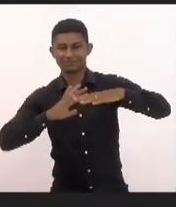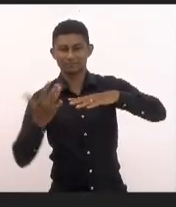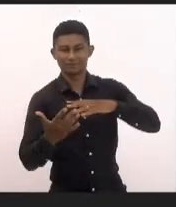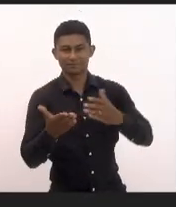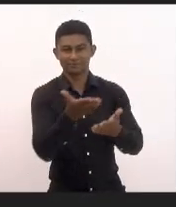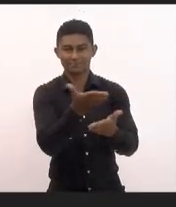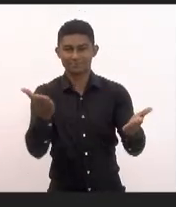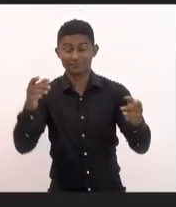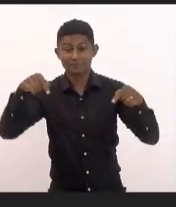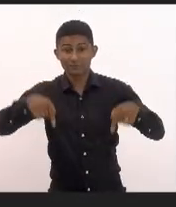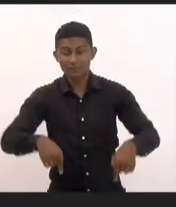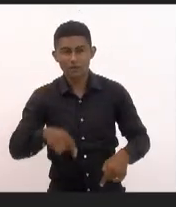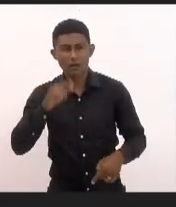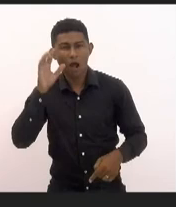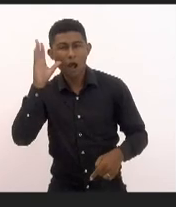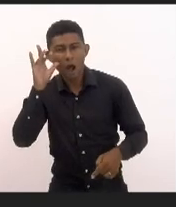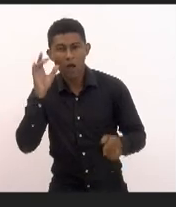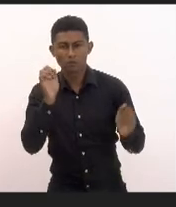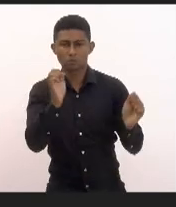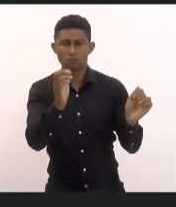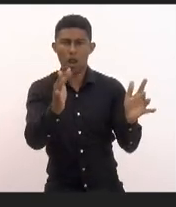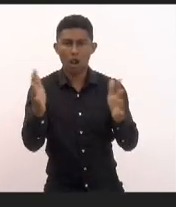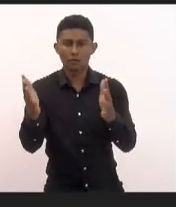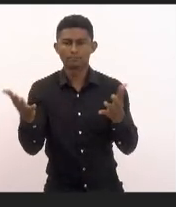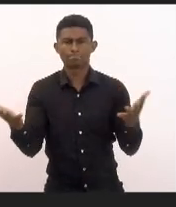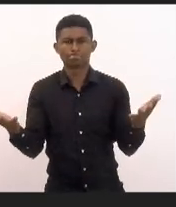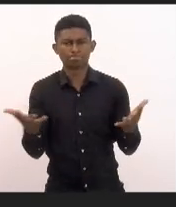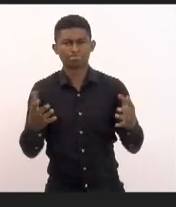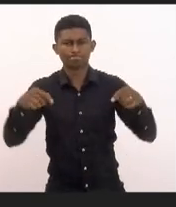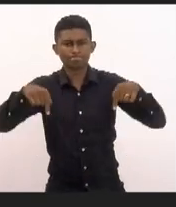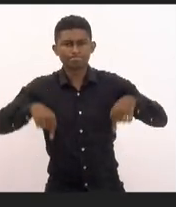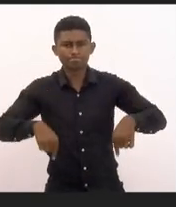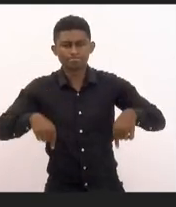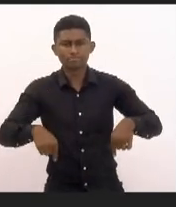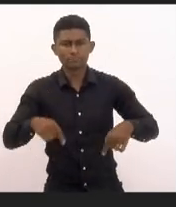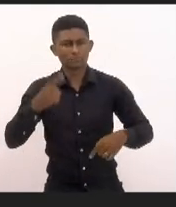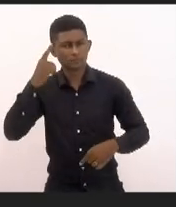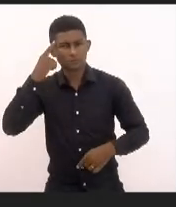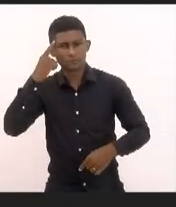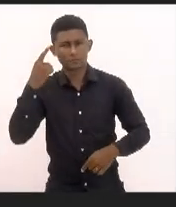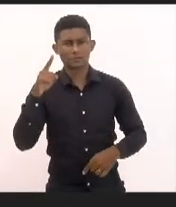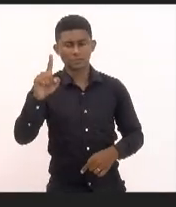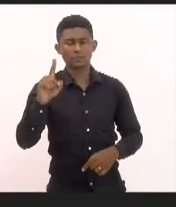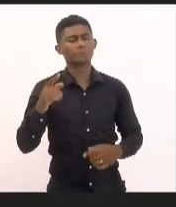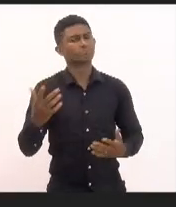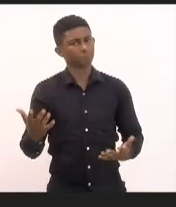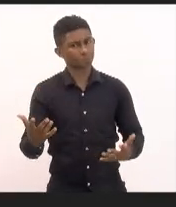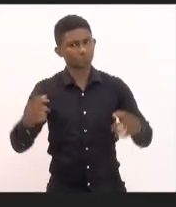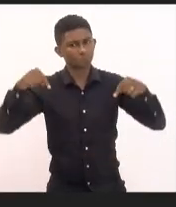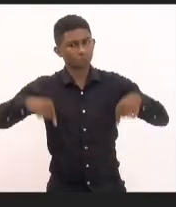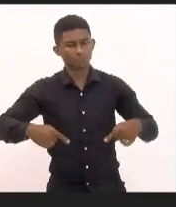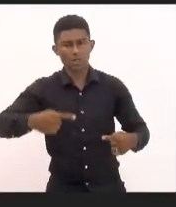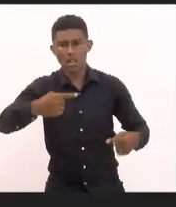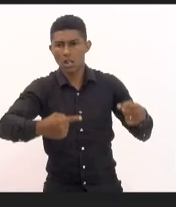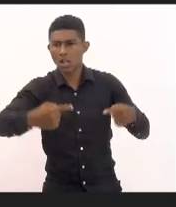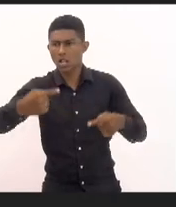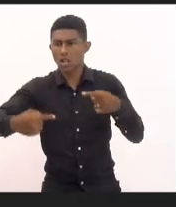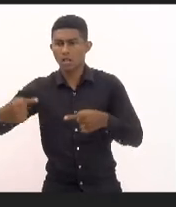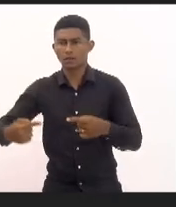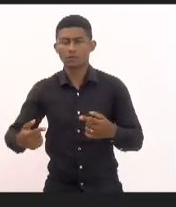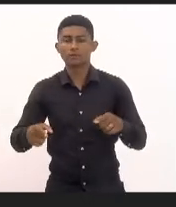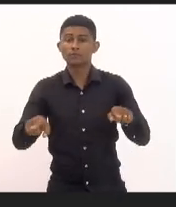E aí nós estamos, né, hoje foi um dia de debates, em especial trazendo aí o tema